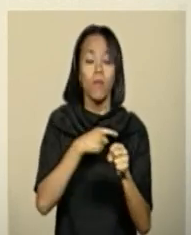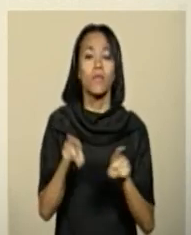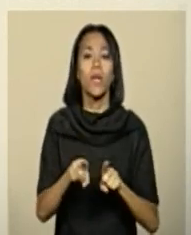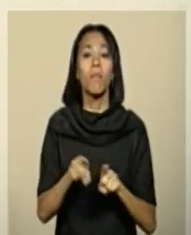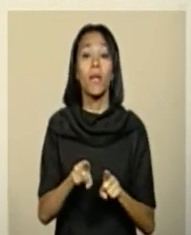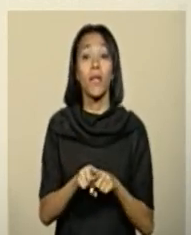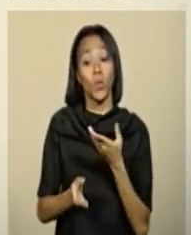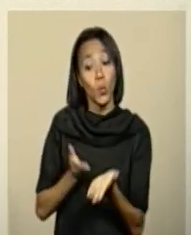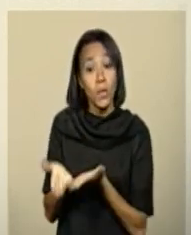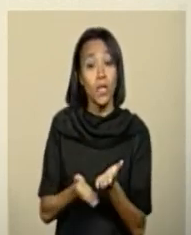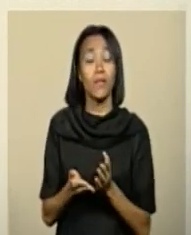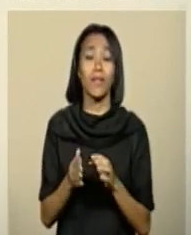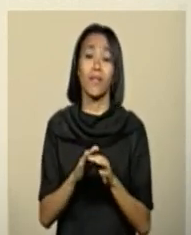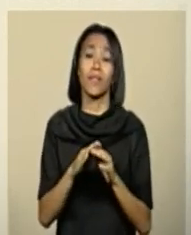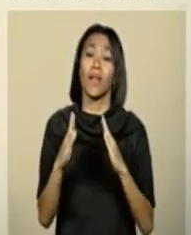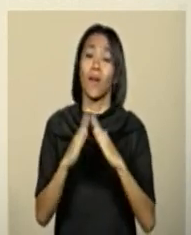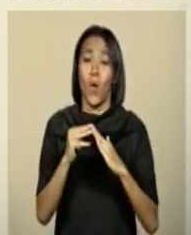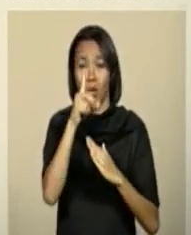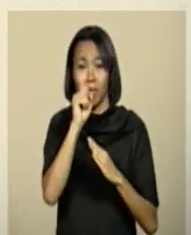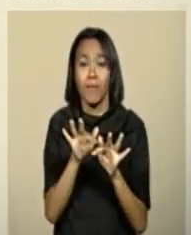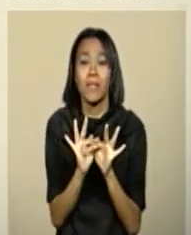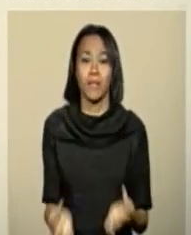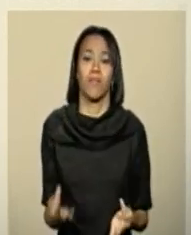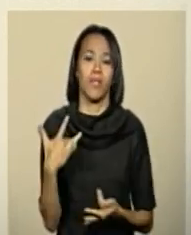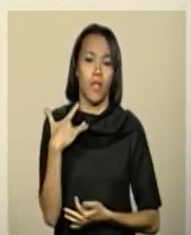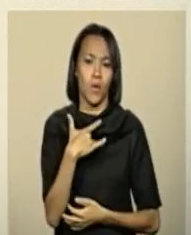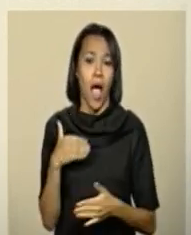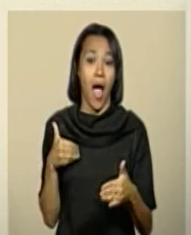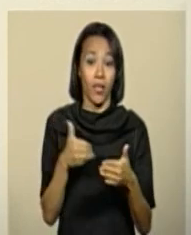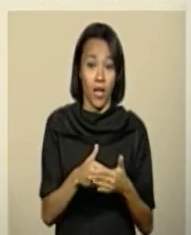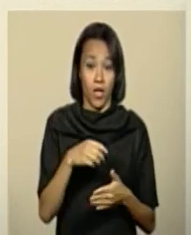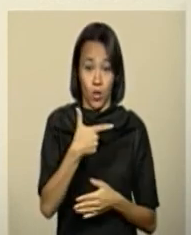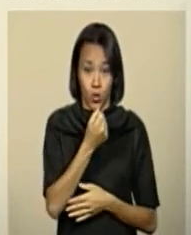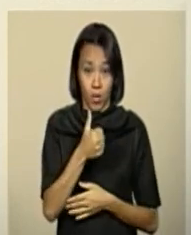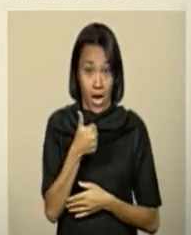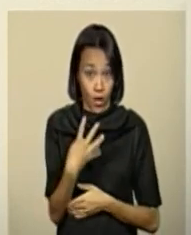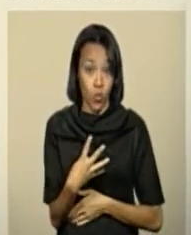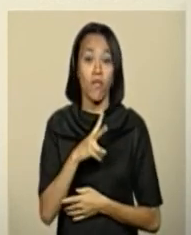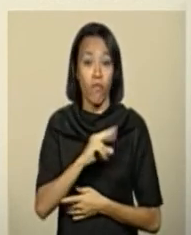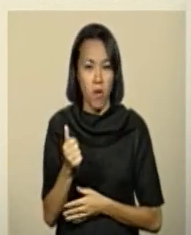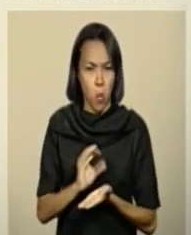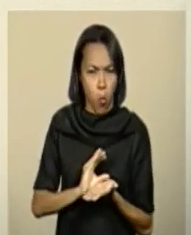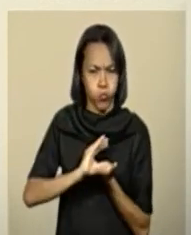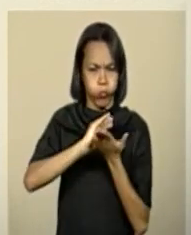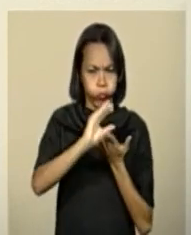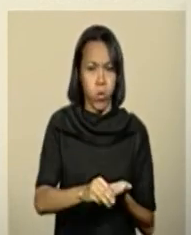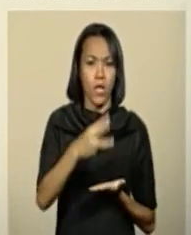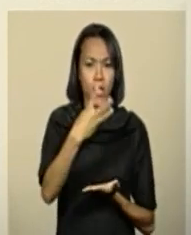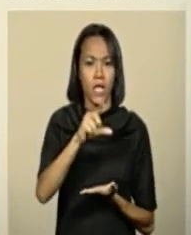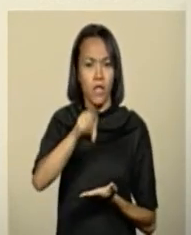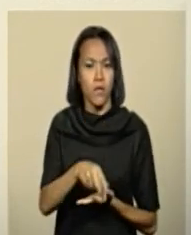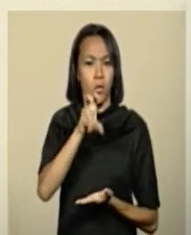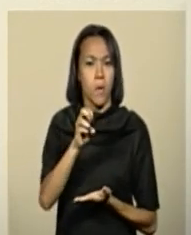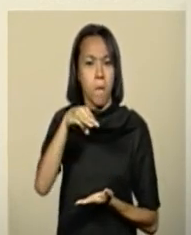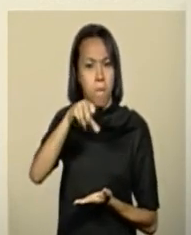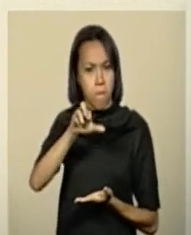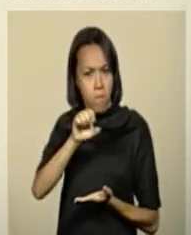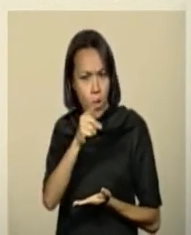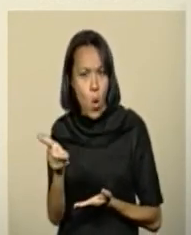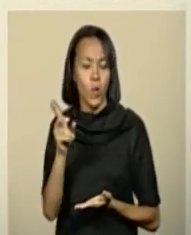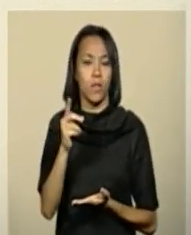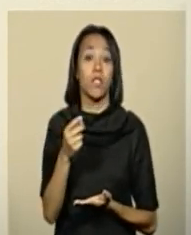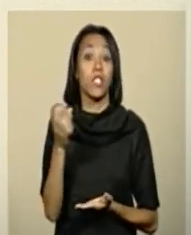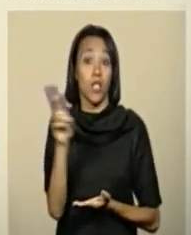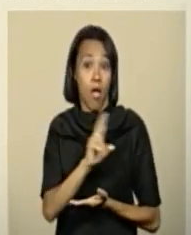das unidades básicas de saúde. Até 2014, Luciano, nós vamos investir 3 bilhões e meio de reais para